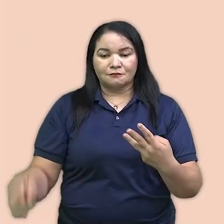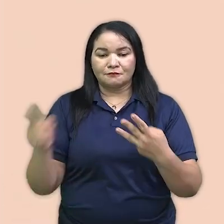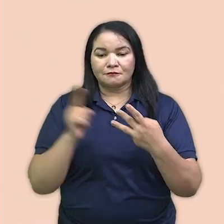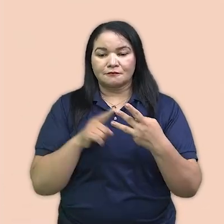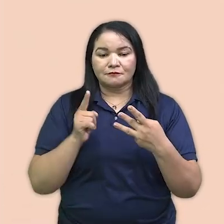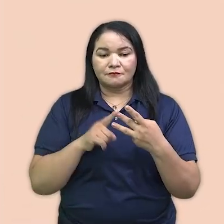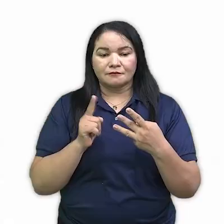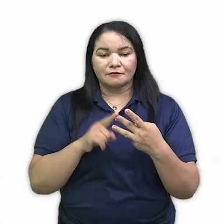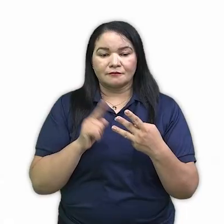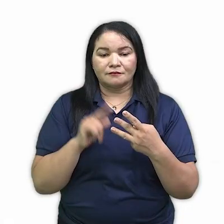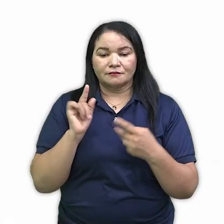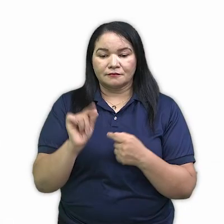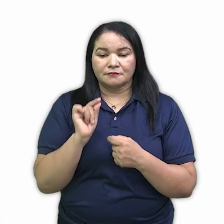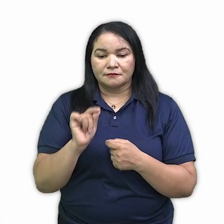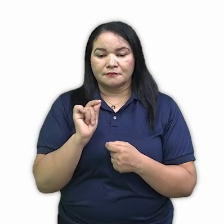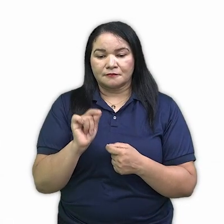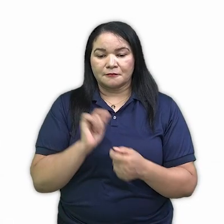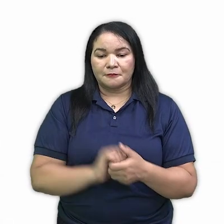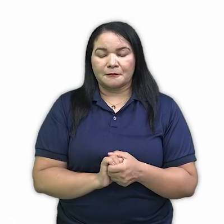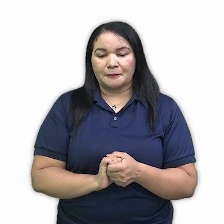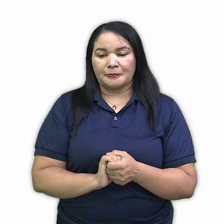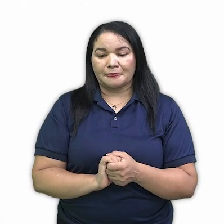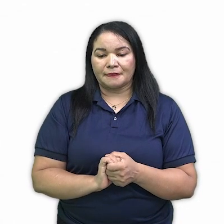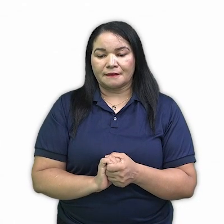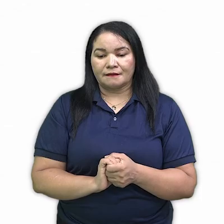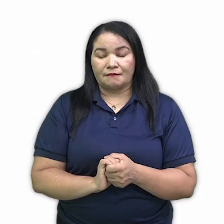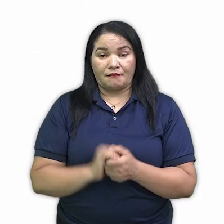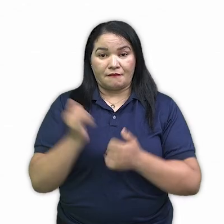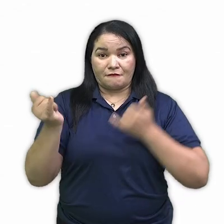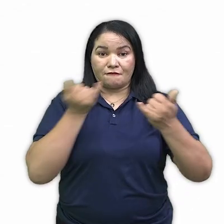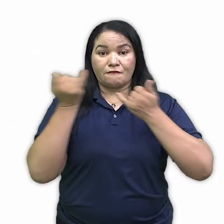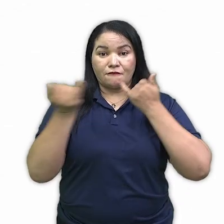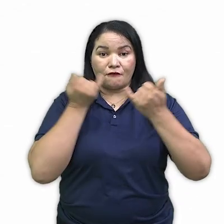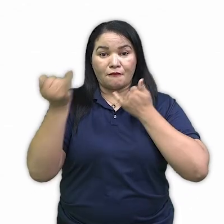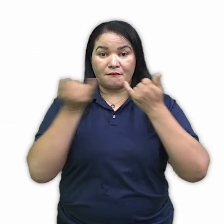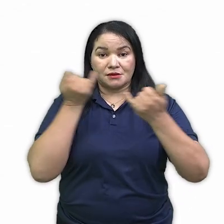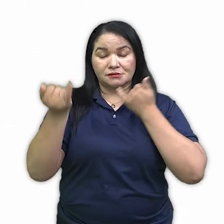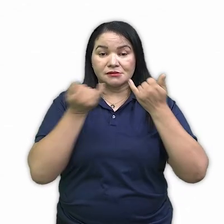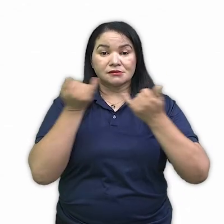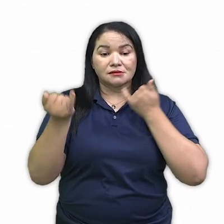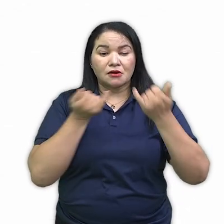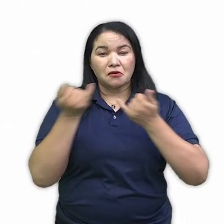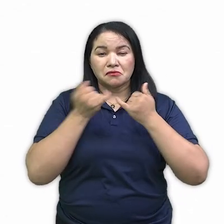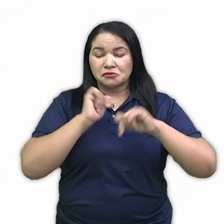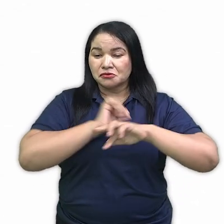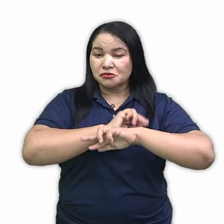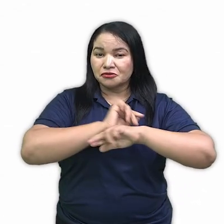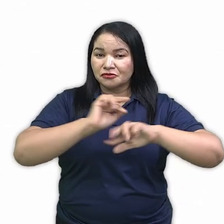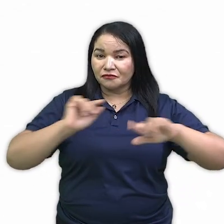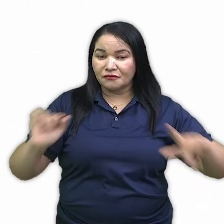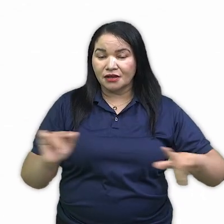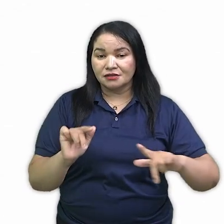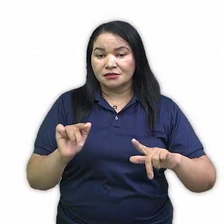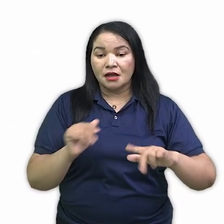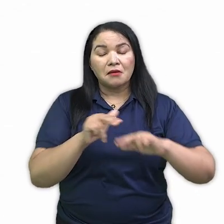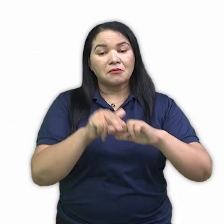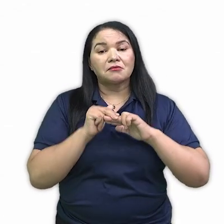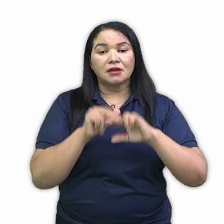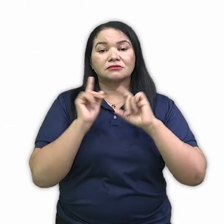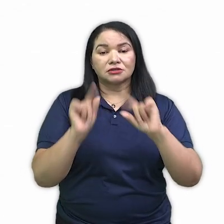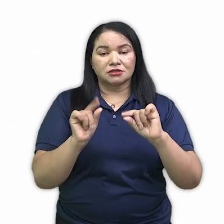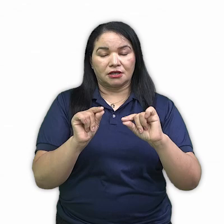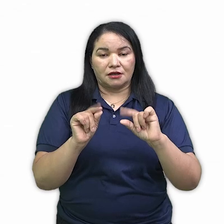Segunda coisa, vamos lá. O segundo aspecto disso daí é o consumo de informação. O consumo de informações desse público, ele se